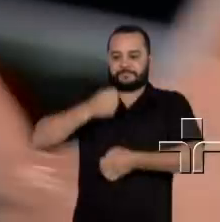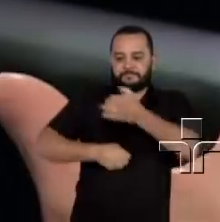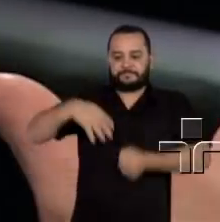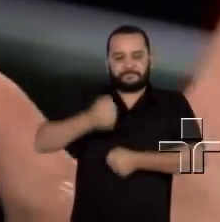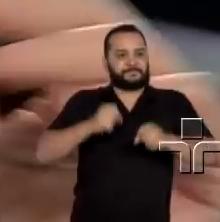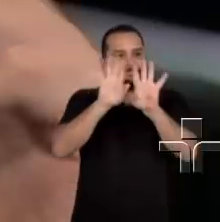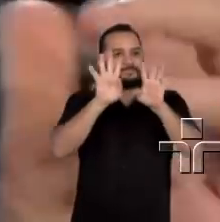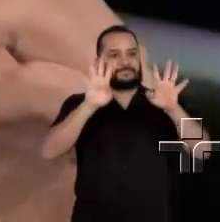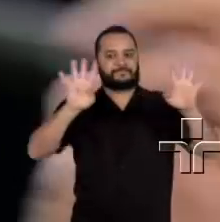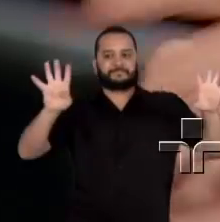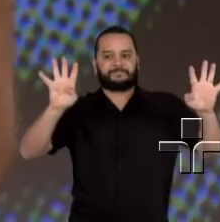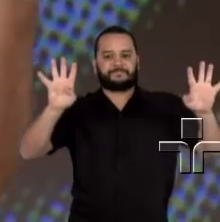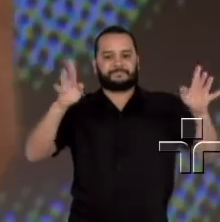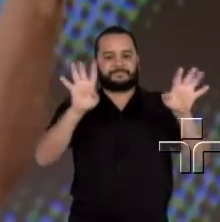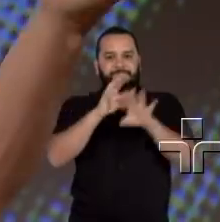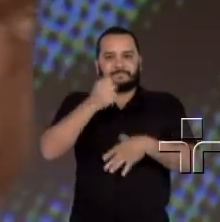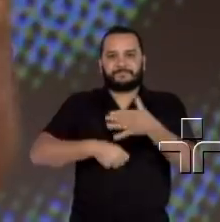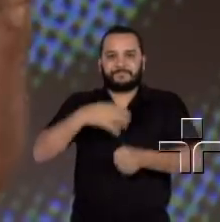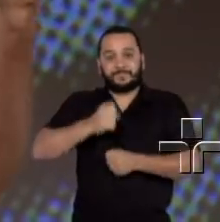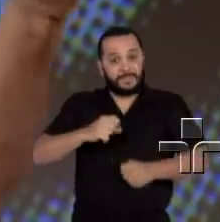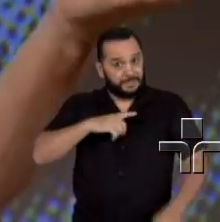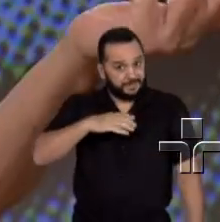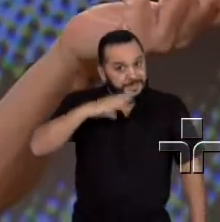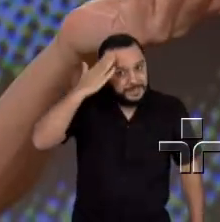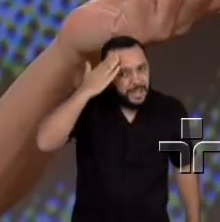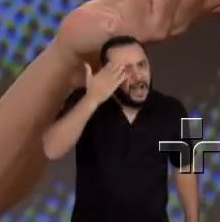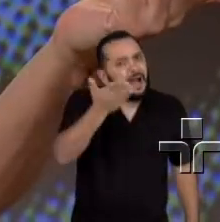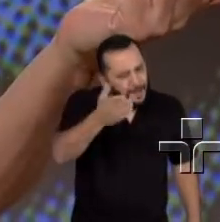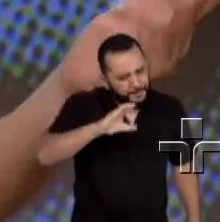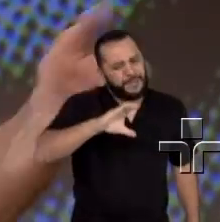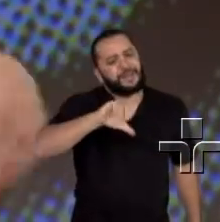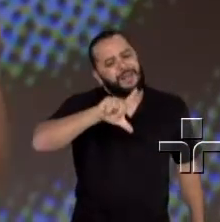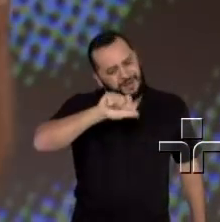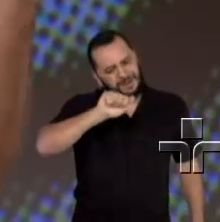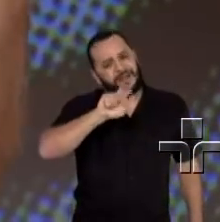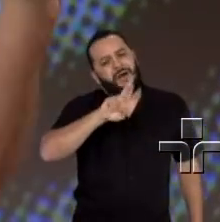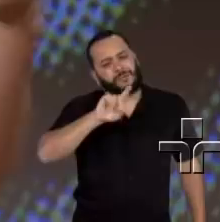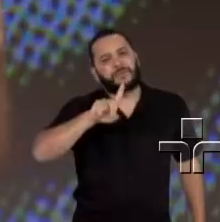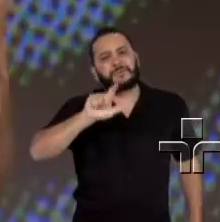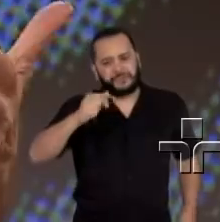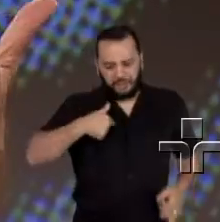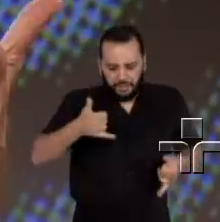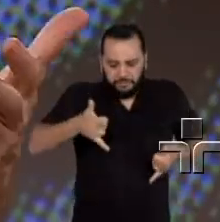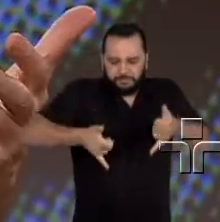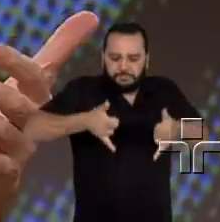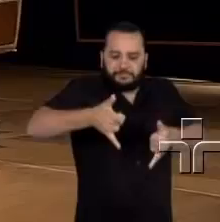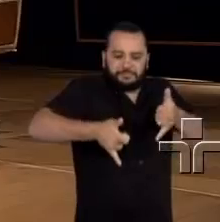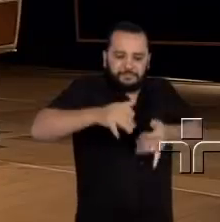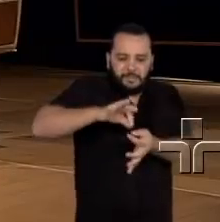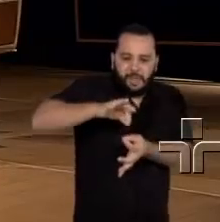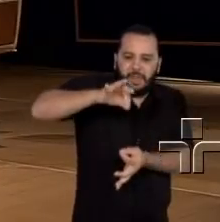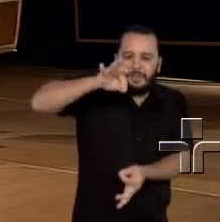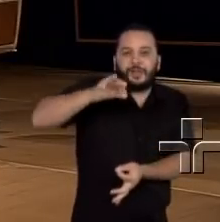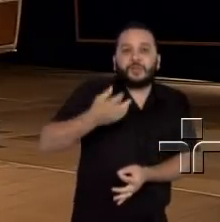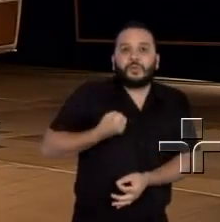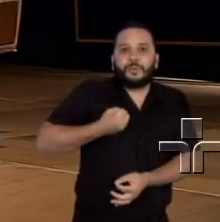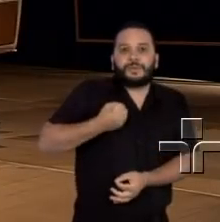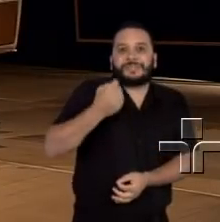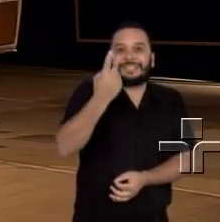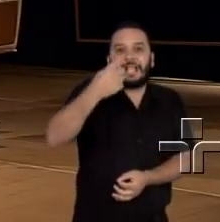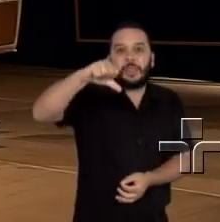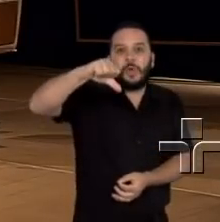imaginem Cláudia Raia, que vocês conhecem, com salto 19, né? Era